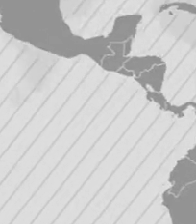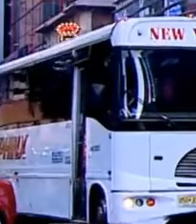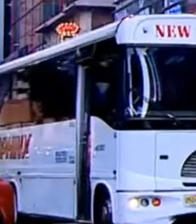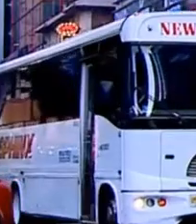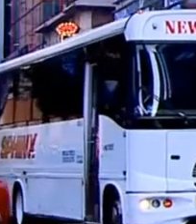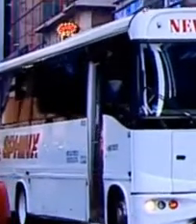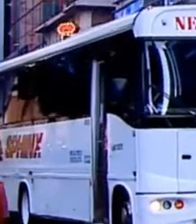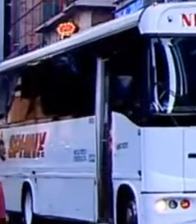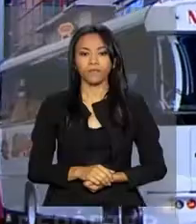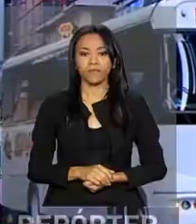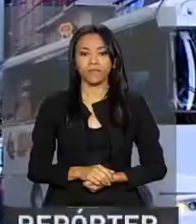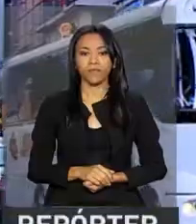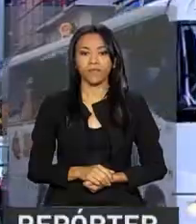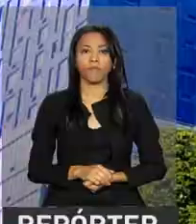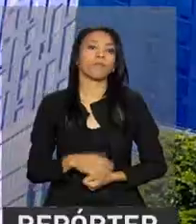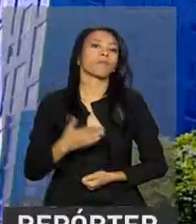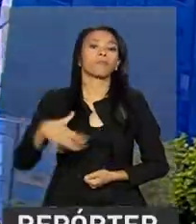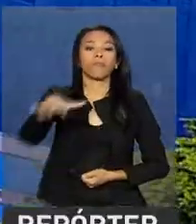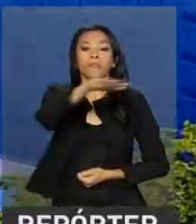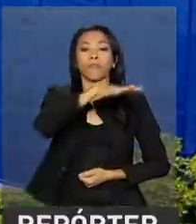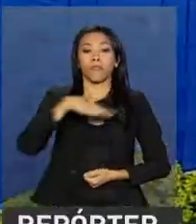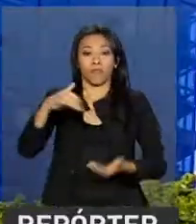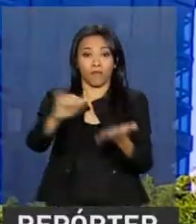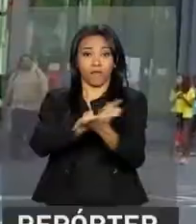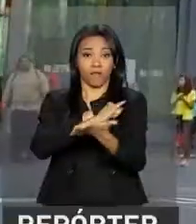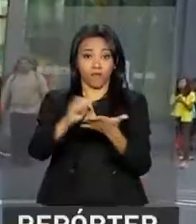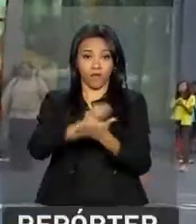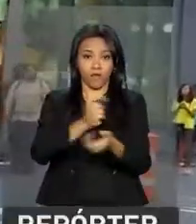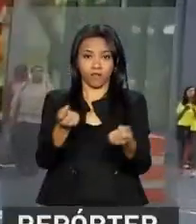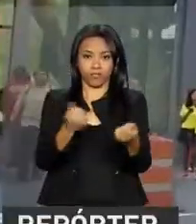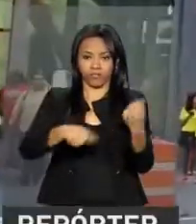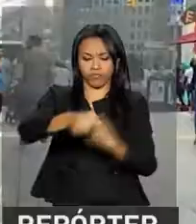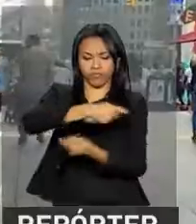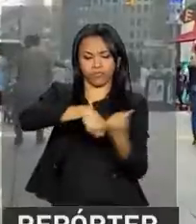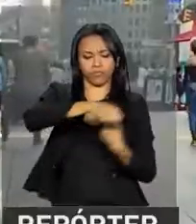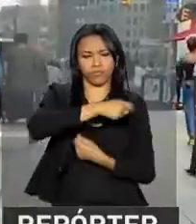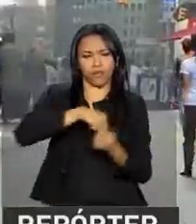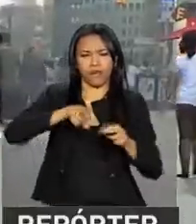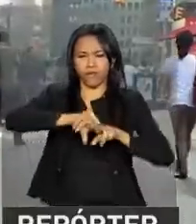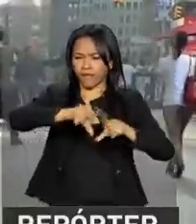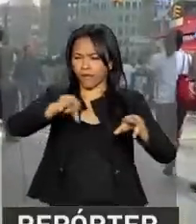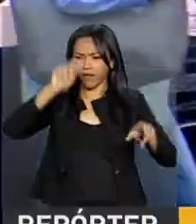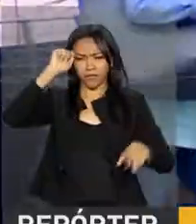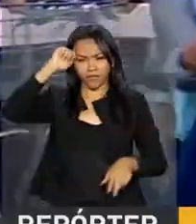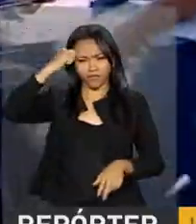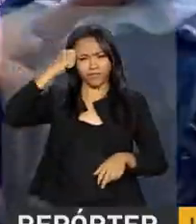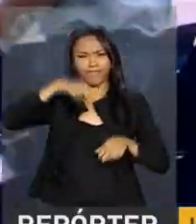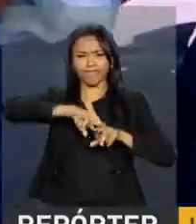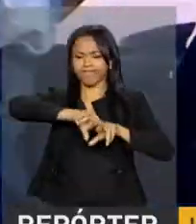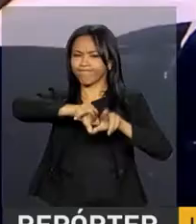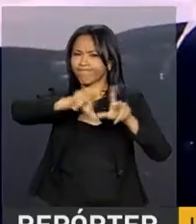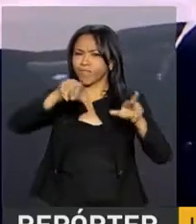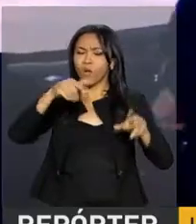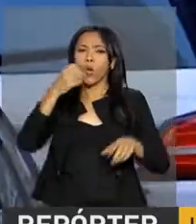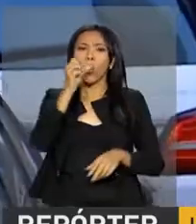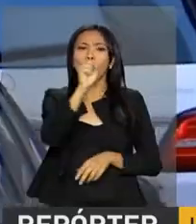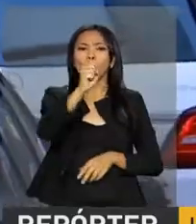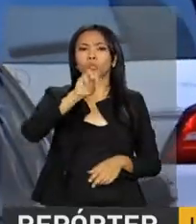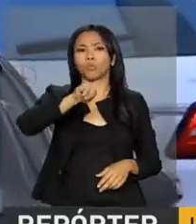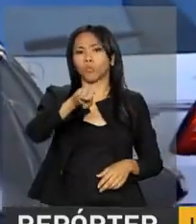nova iorque centro financeiro do mundo cidade de muitas etnias entre os mais de 8 milhões de